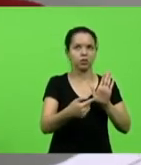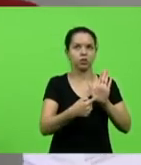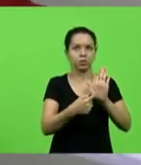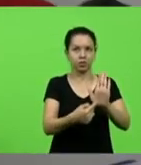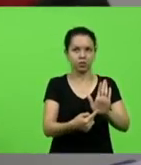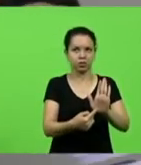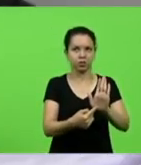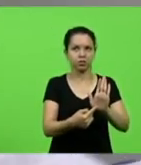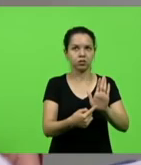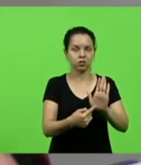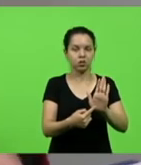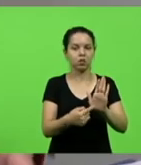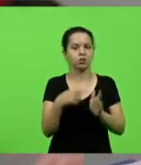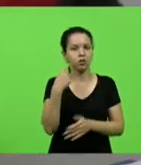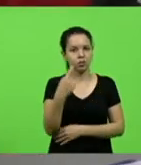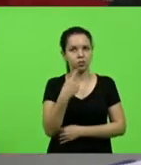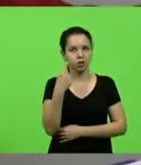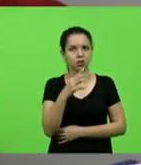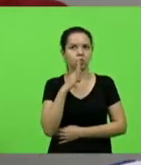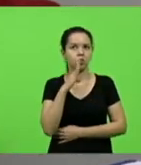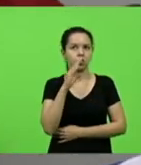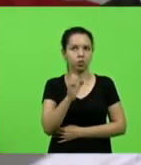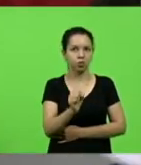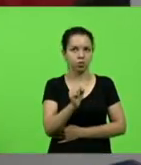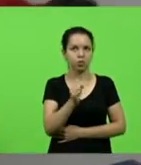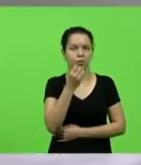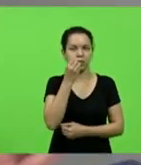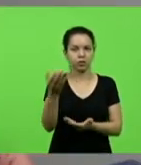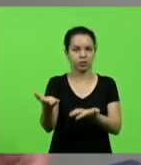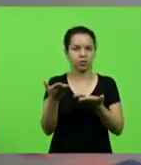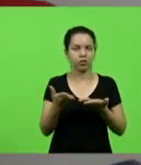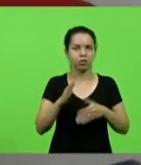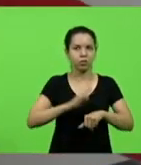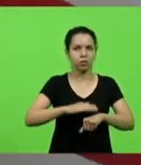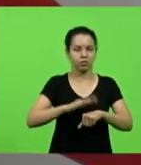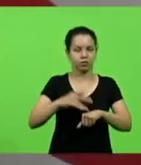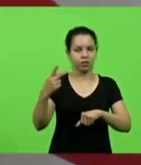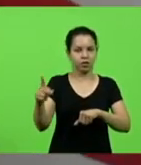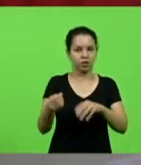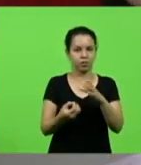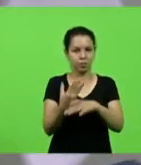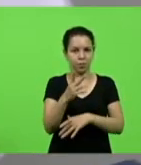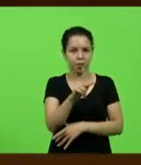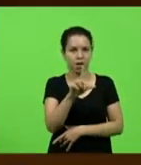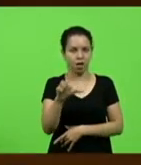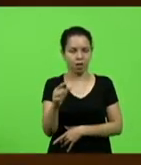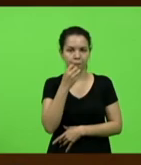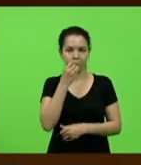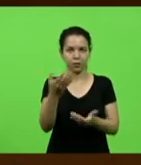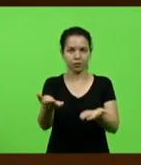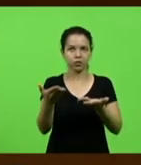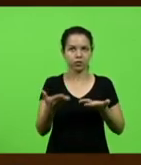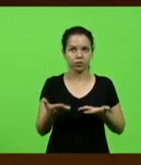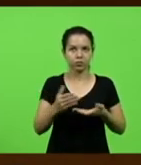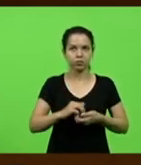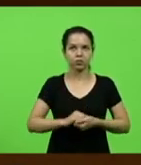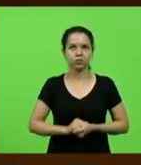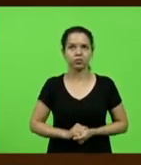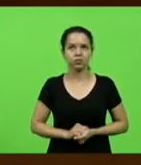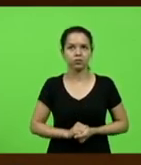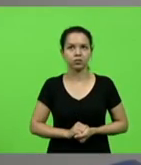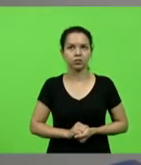apresentação, deputado Bruno, seja bem-vindo. É o autor do PL, né? Seja bem-vindo aqui.